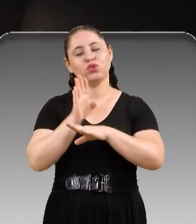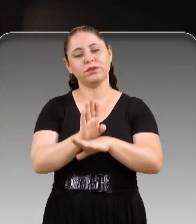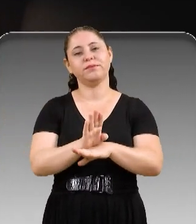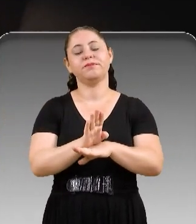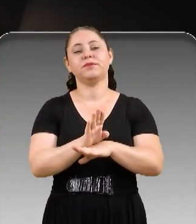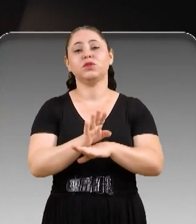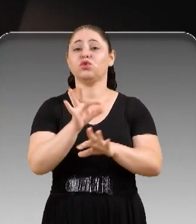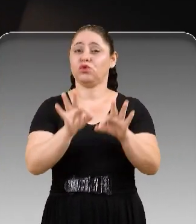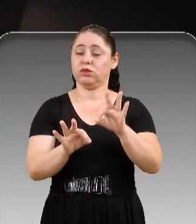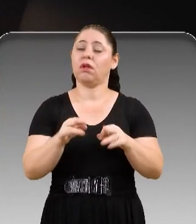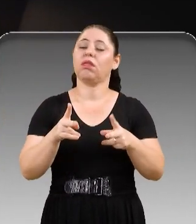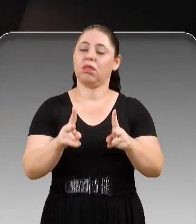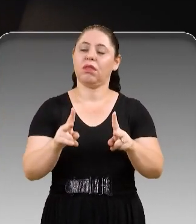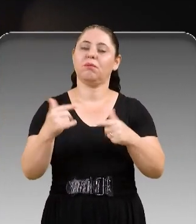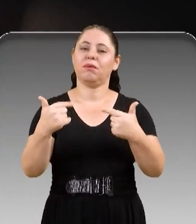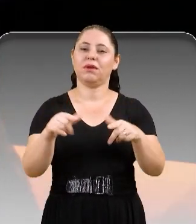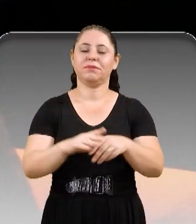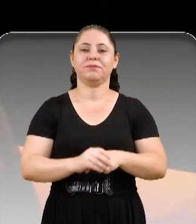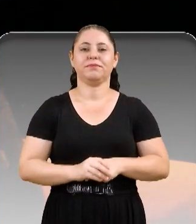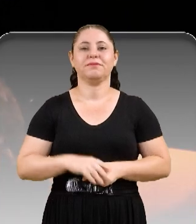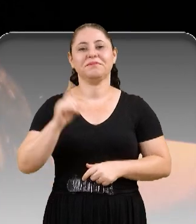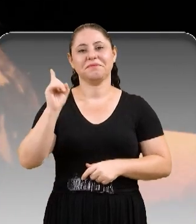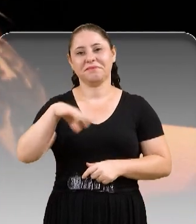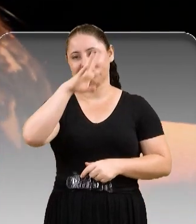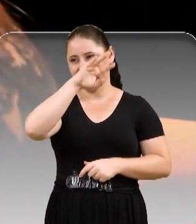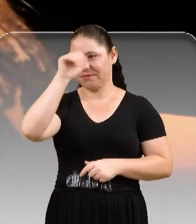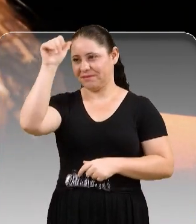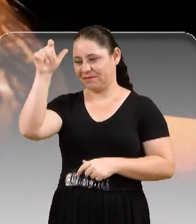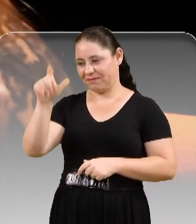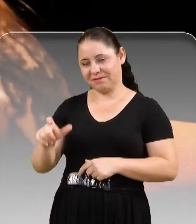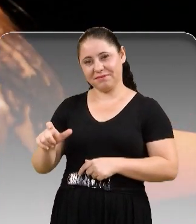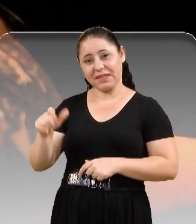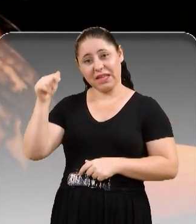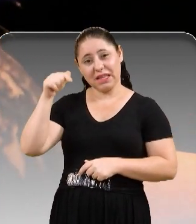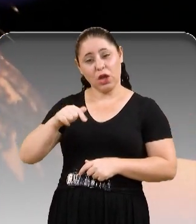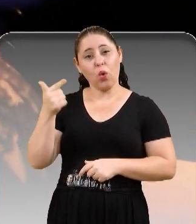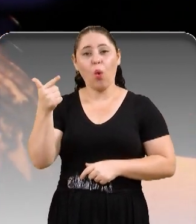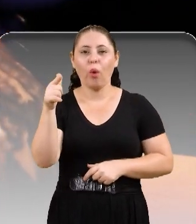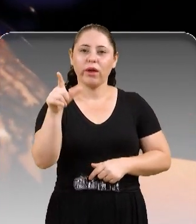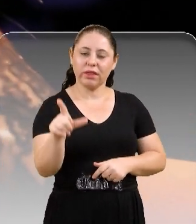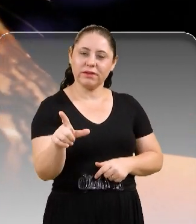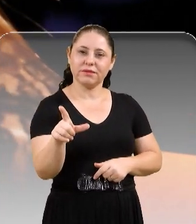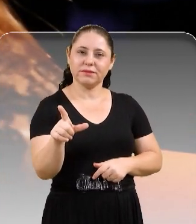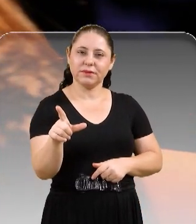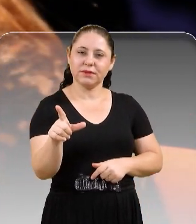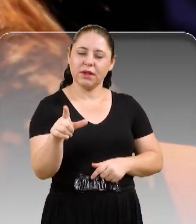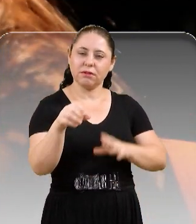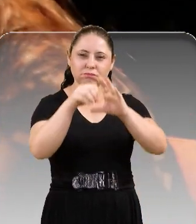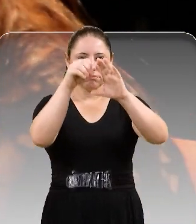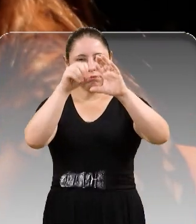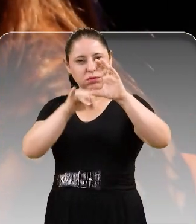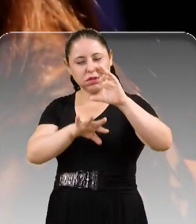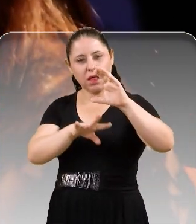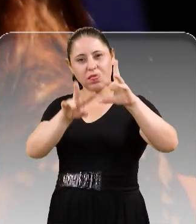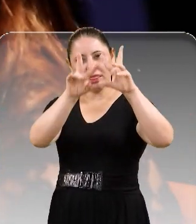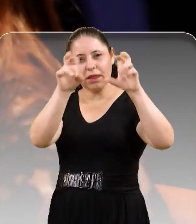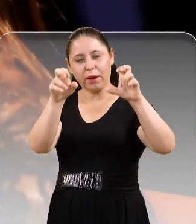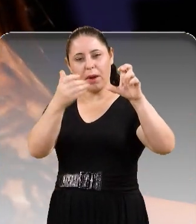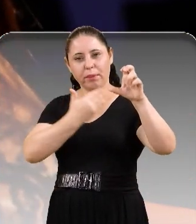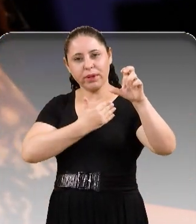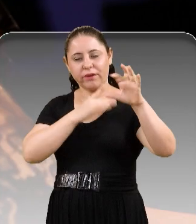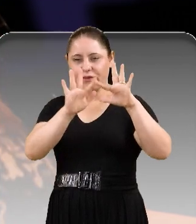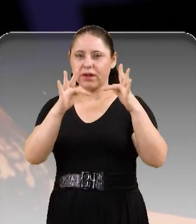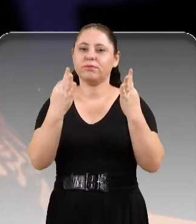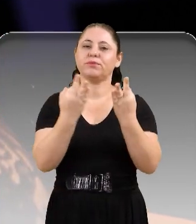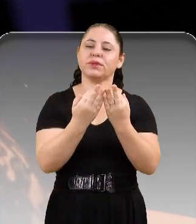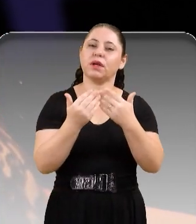que cooperam para que o Judiciário funcione. Tá certo. E esse foi o programa Personalidades em mais uma edição. Compartilhe o nosso tema